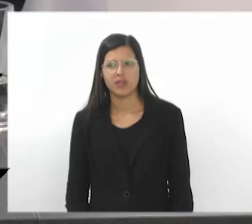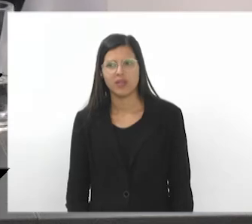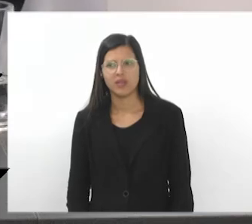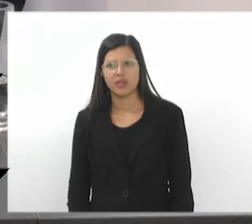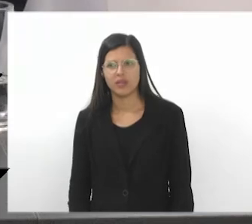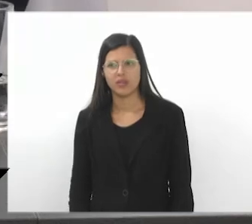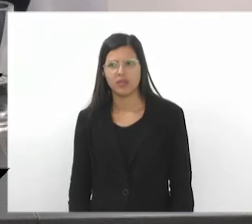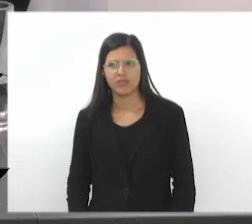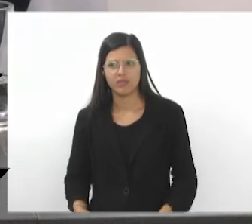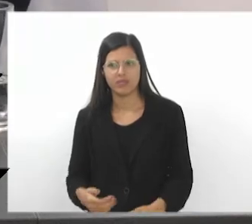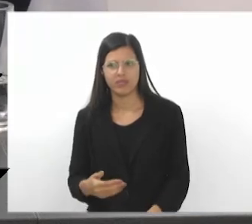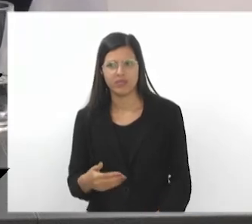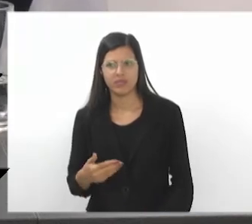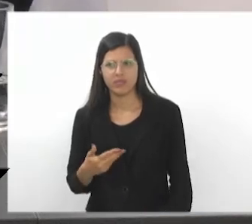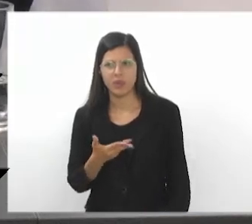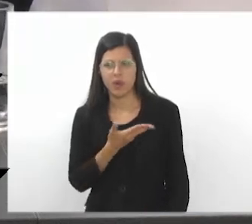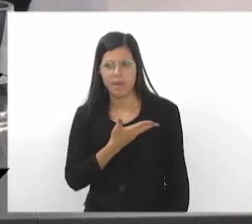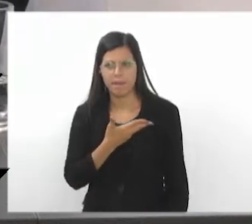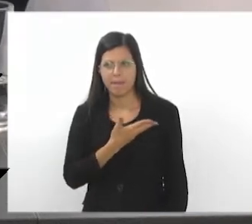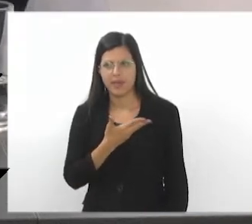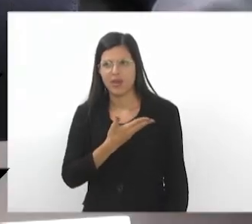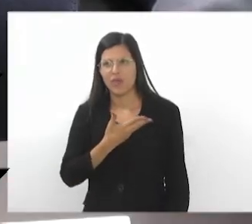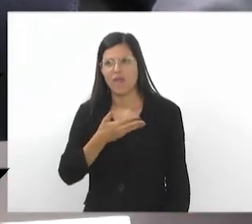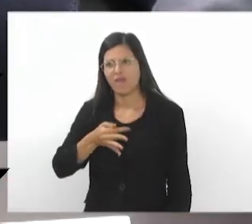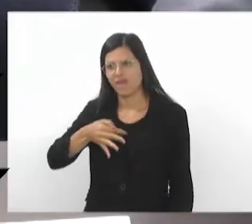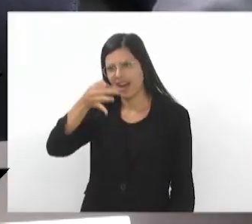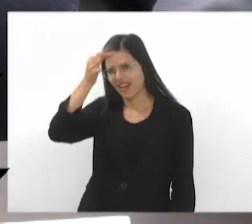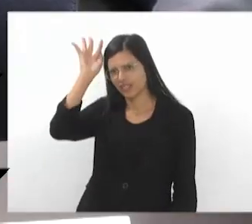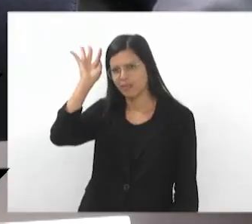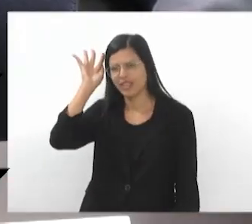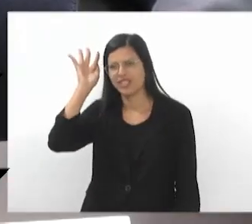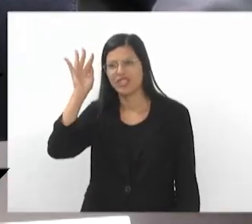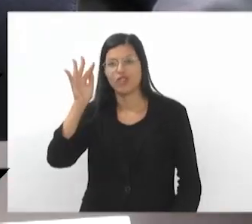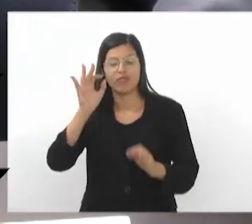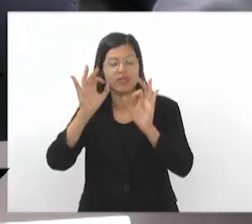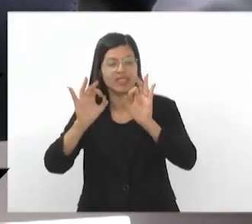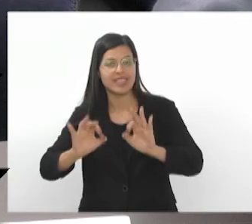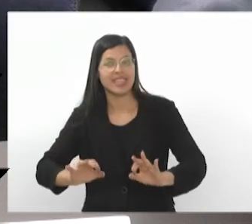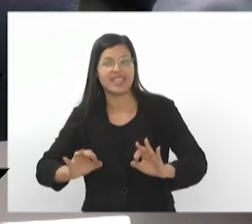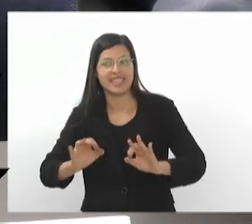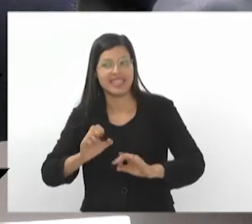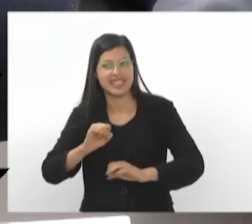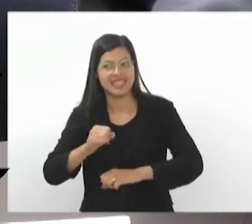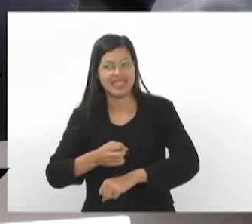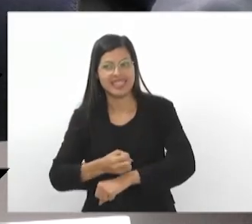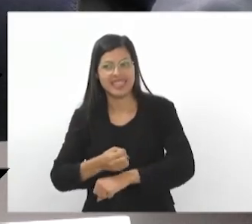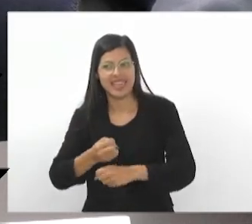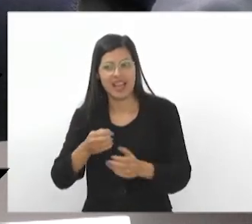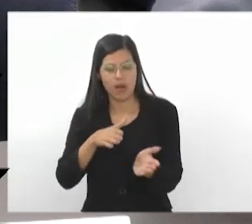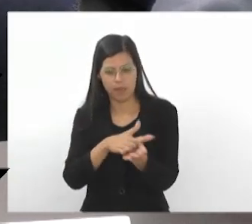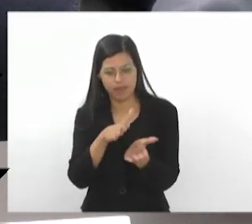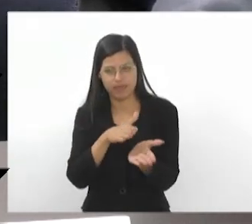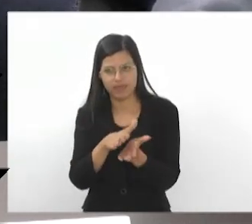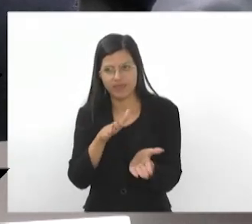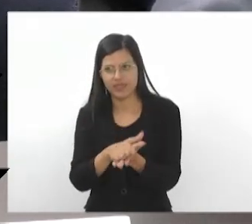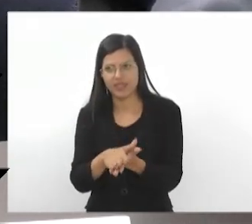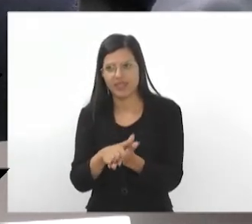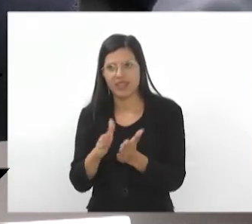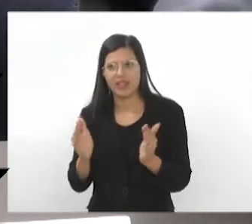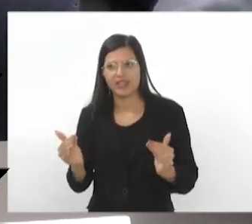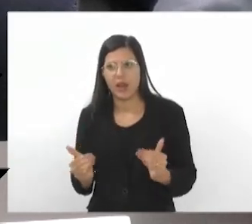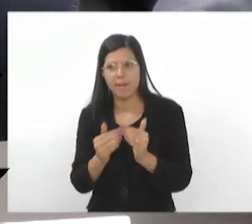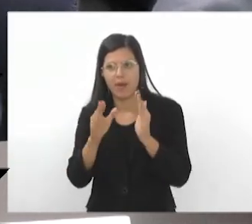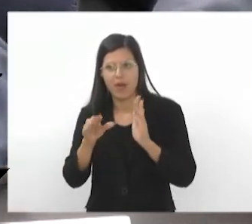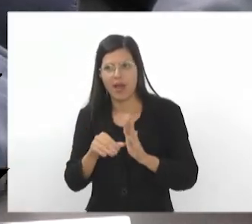aliado ecoespiritual, Fred Pagil, que eu tenho certeza que se a moção fosse de apoio à emenda